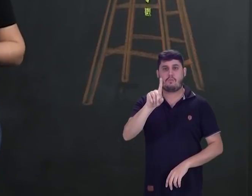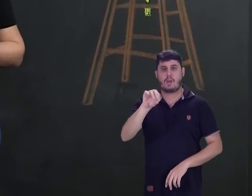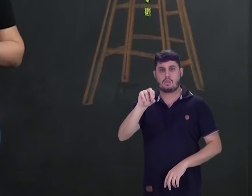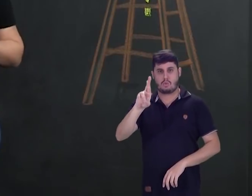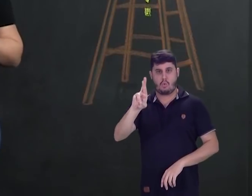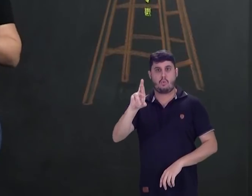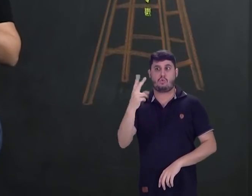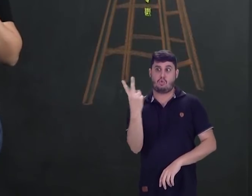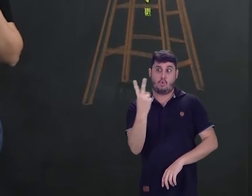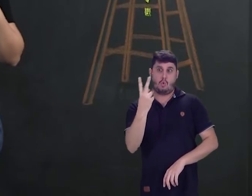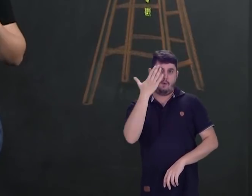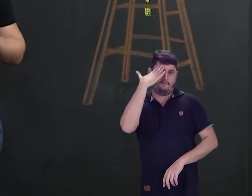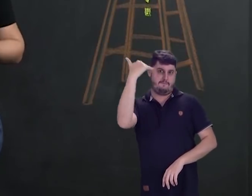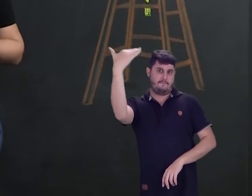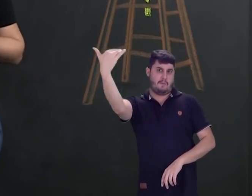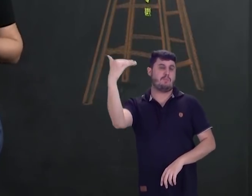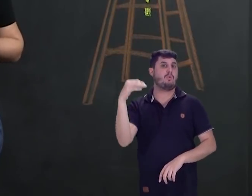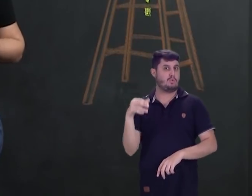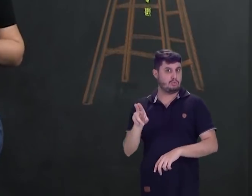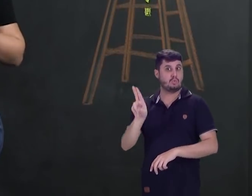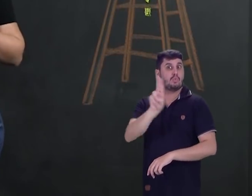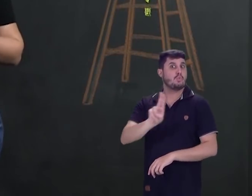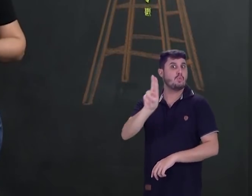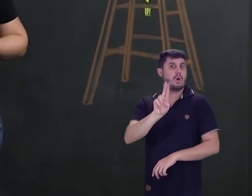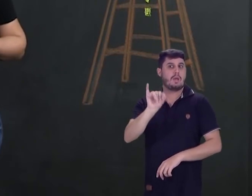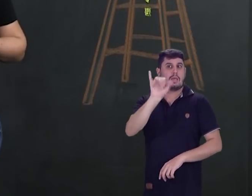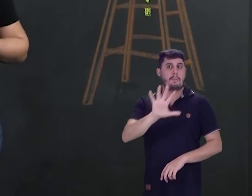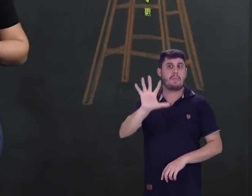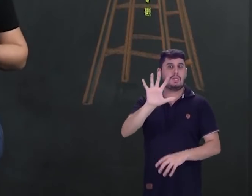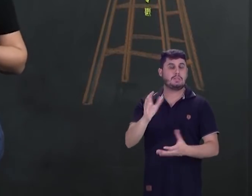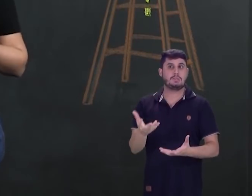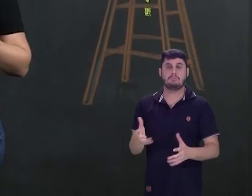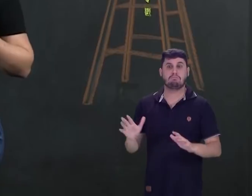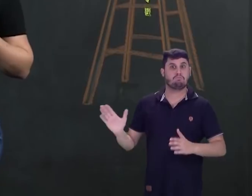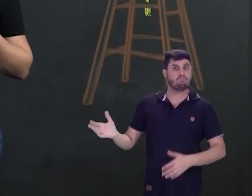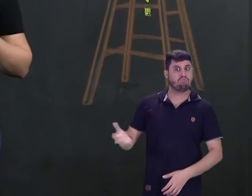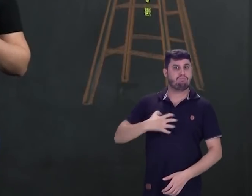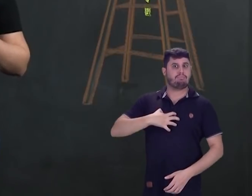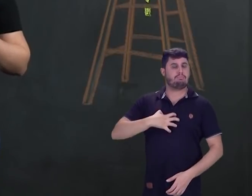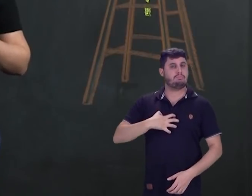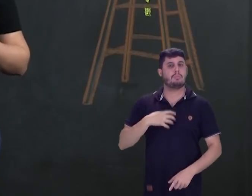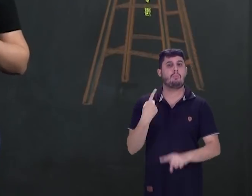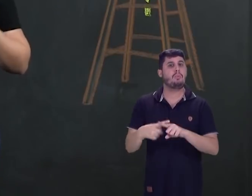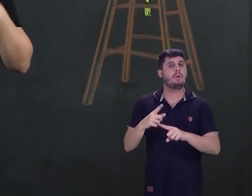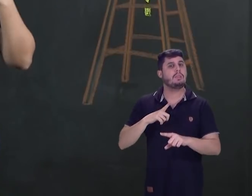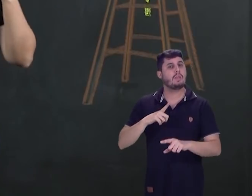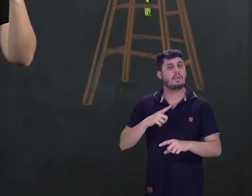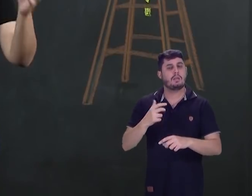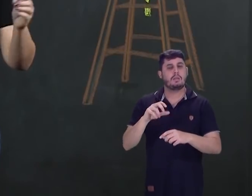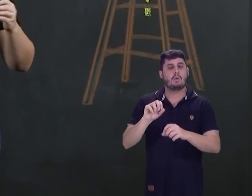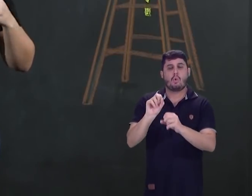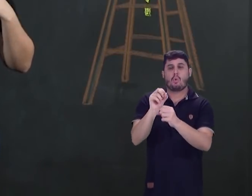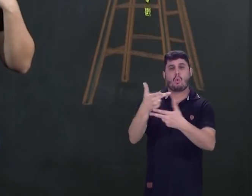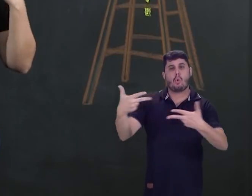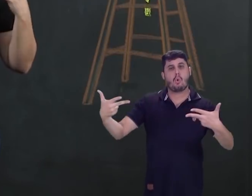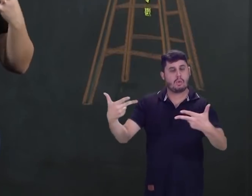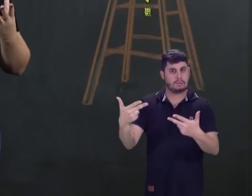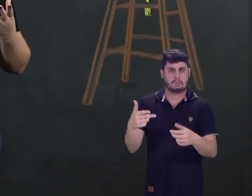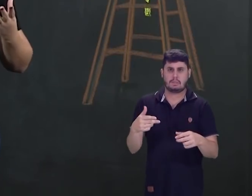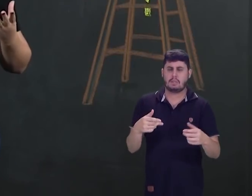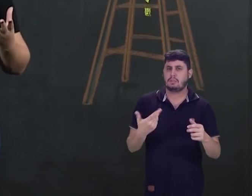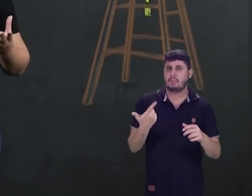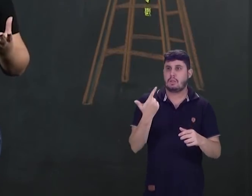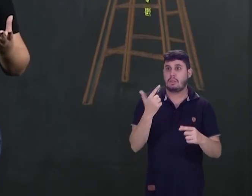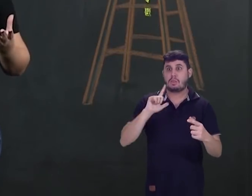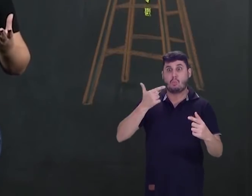importantes nesse sentido, trabalham com imagens muito impactantes, porque tem objetos que estão fora do